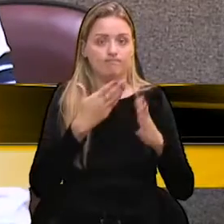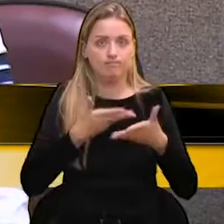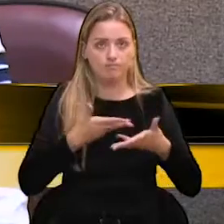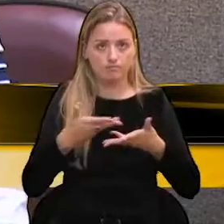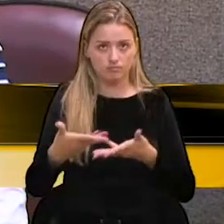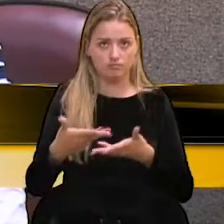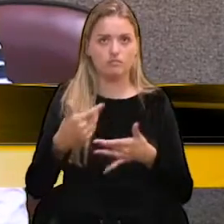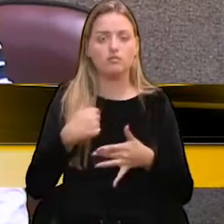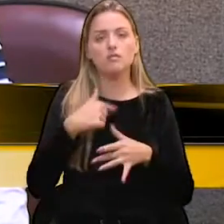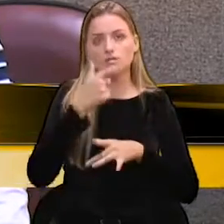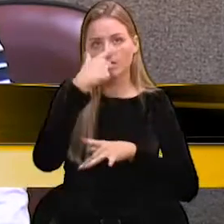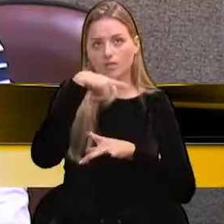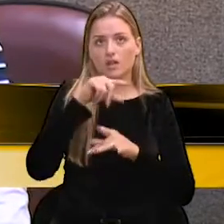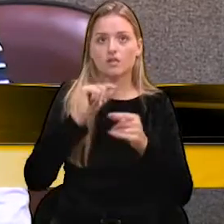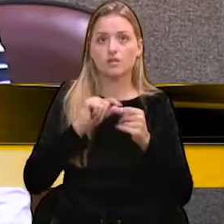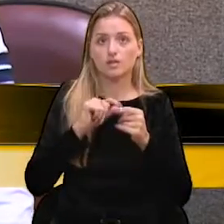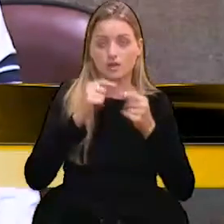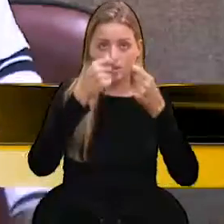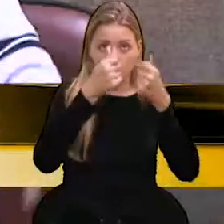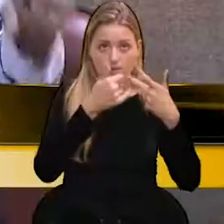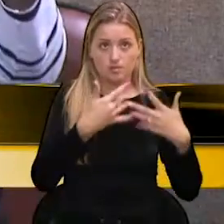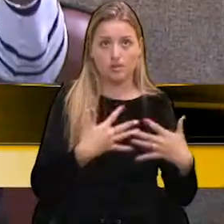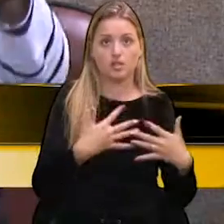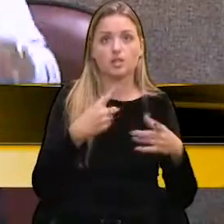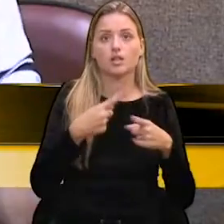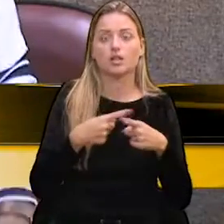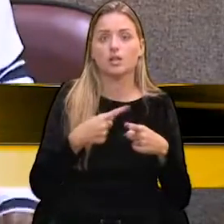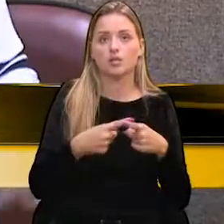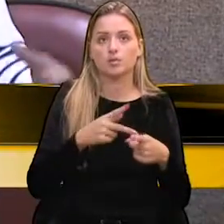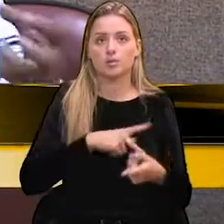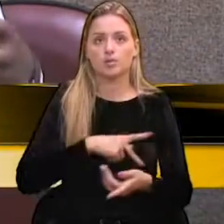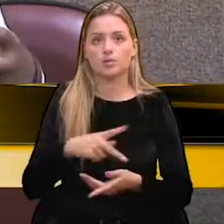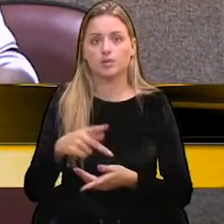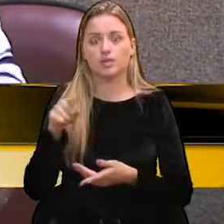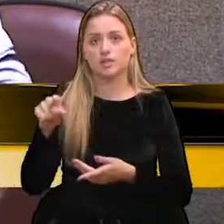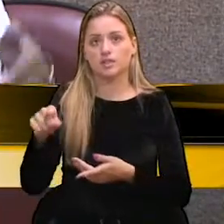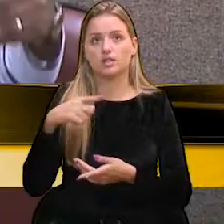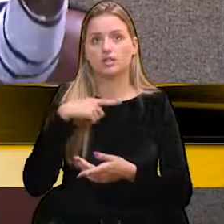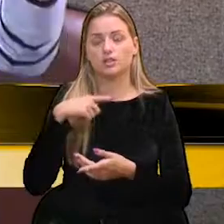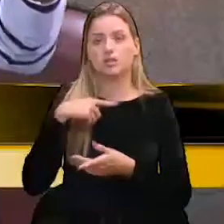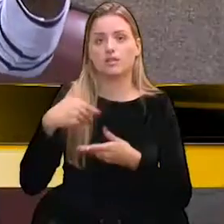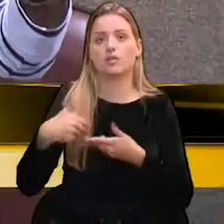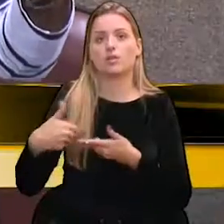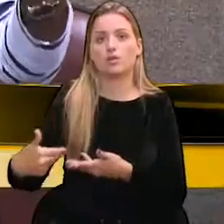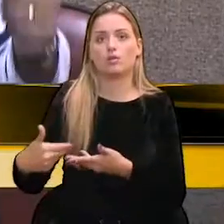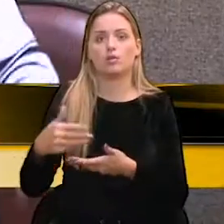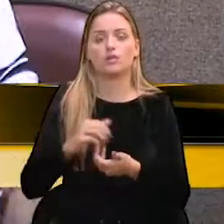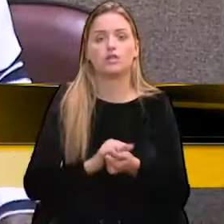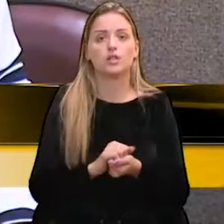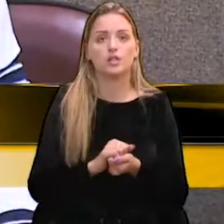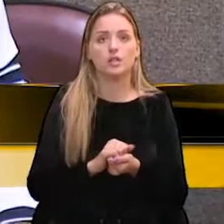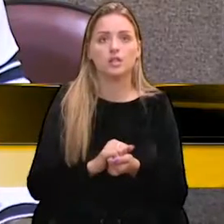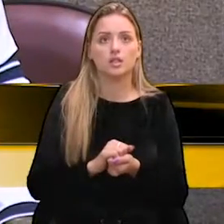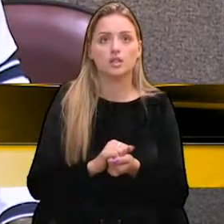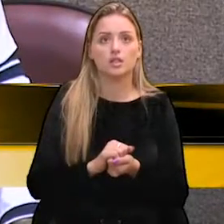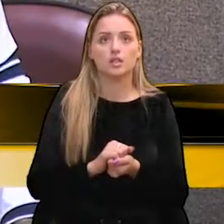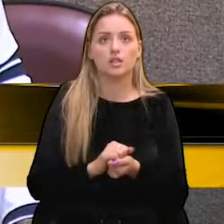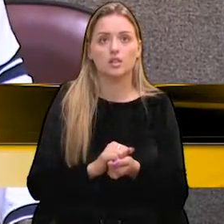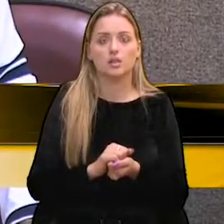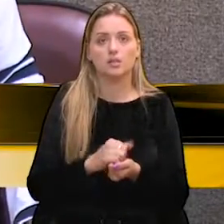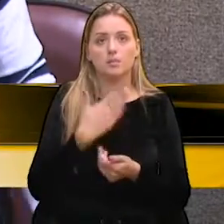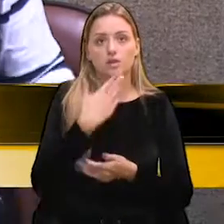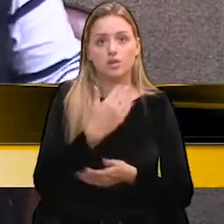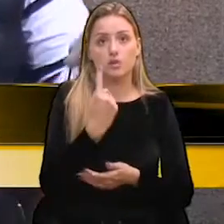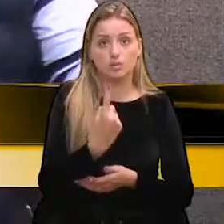que se faz justiça nesse esclarecimento, porque o nosso presidente disse que recebeu esse convite e encaminhou para que um vereador